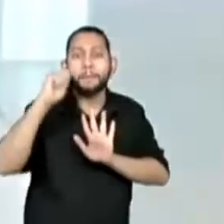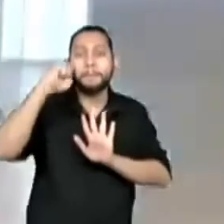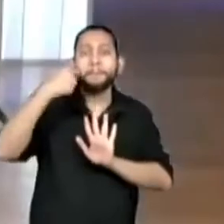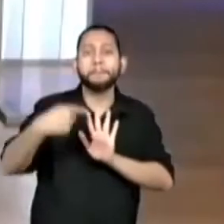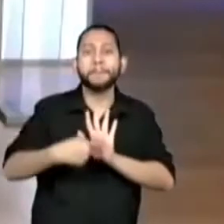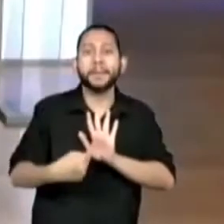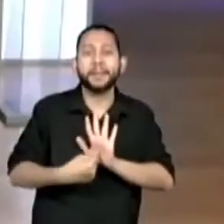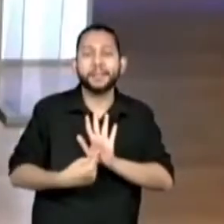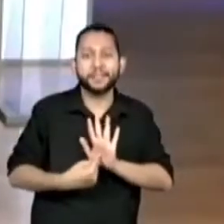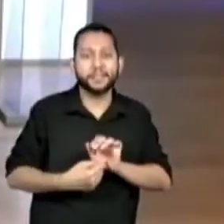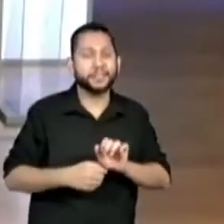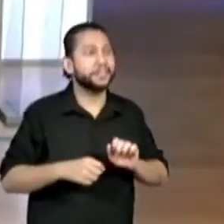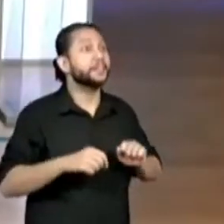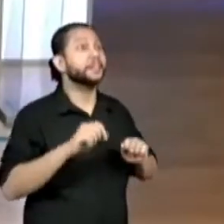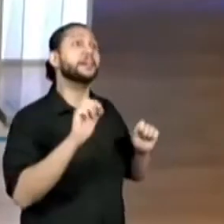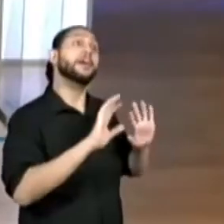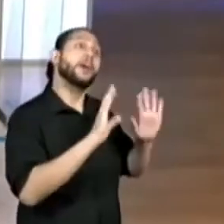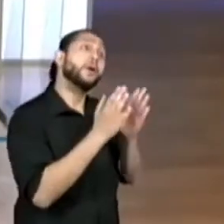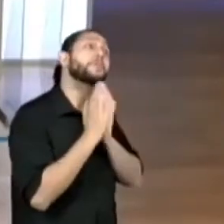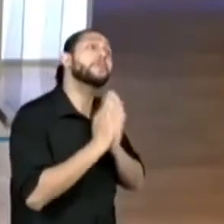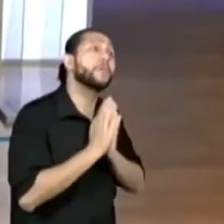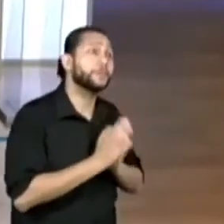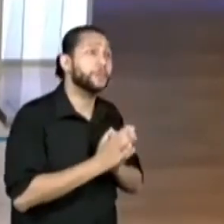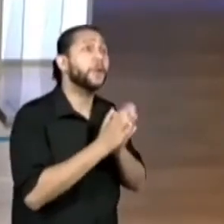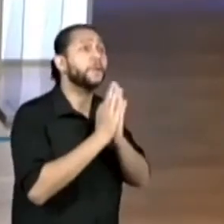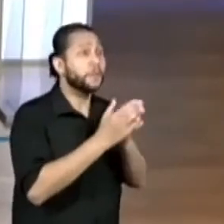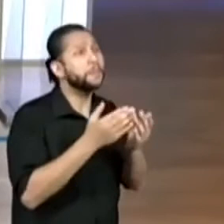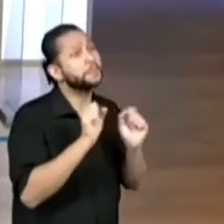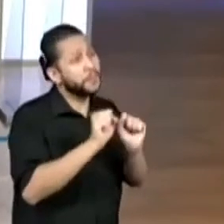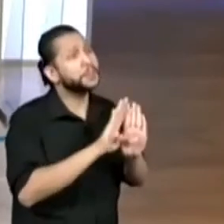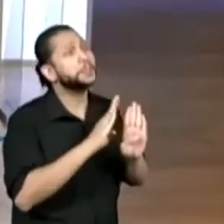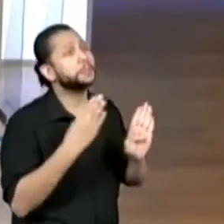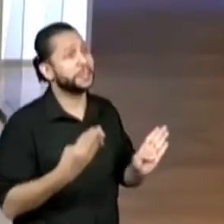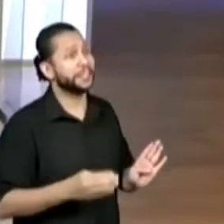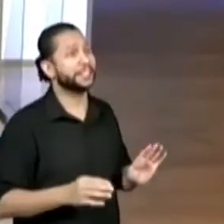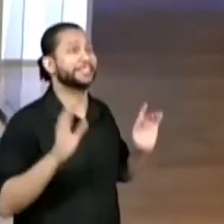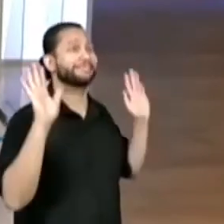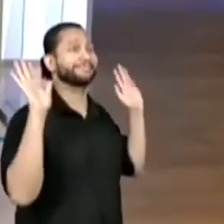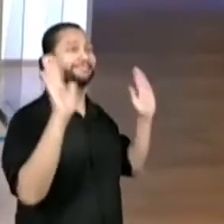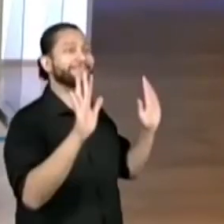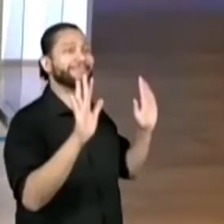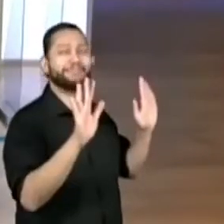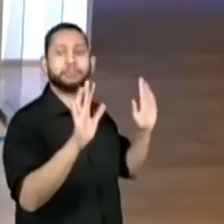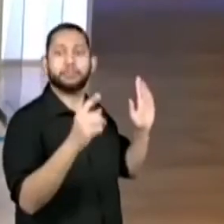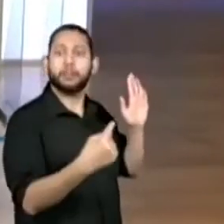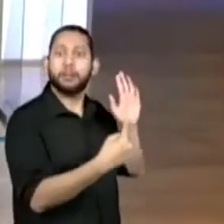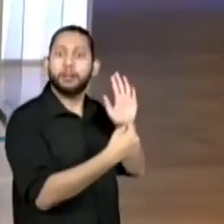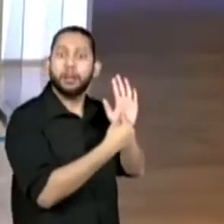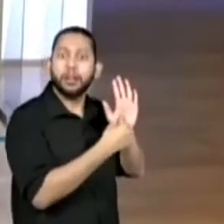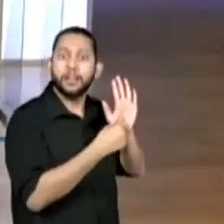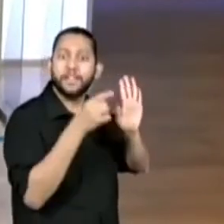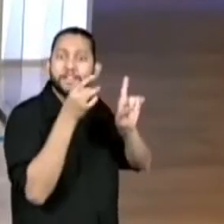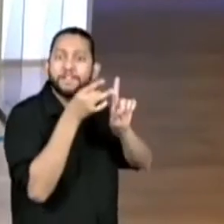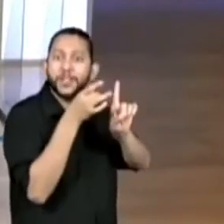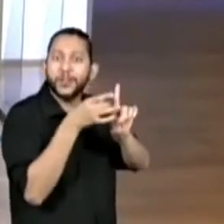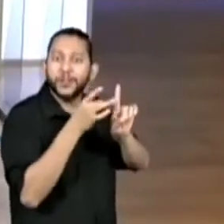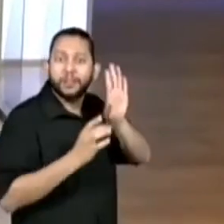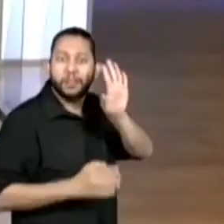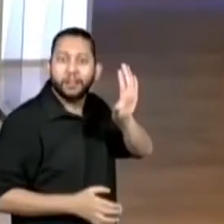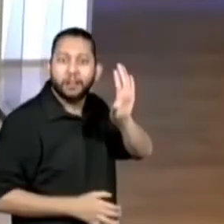que tem alguma outra dica? Coloca aí para mim se tem alguma outra dica. Vamos fazer uma pausa agora para